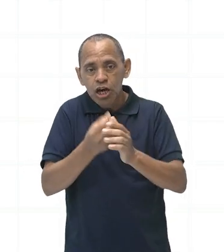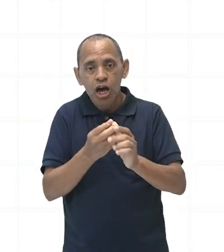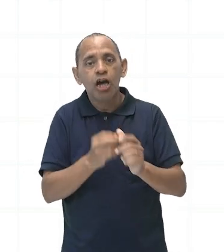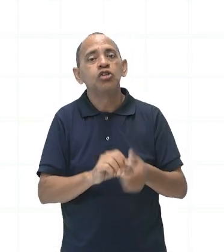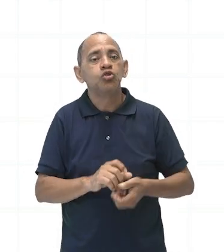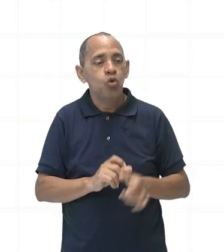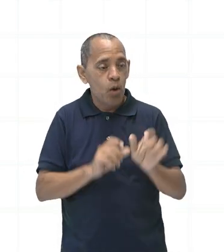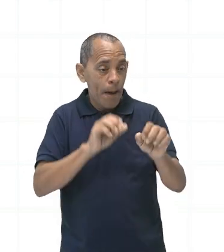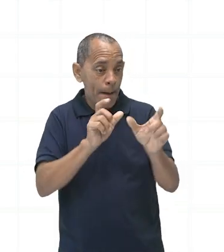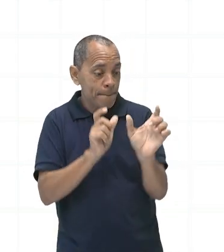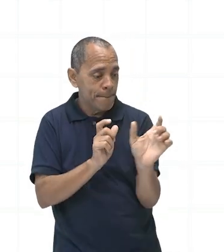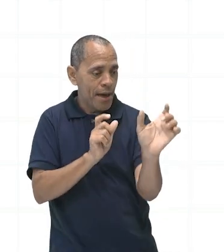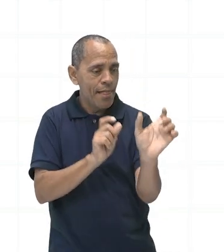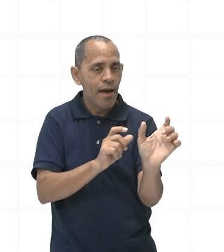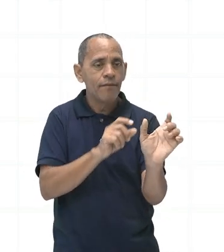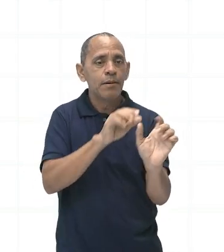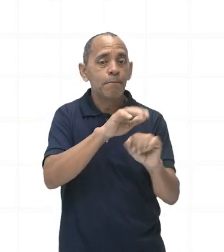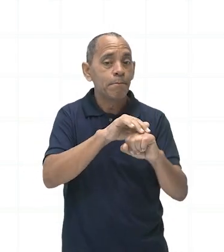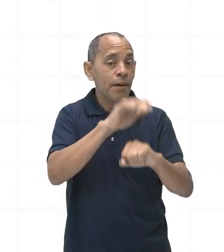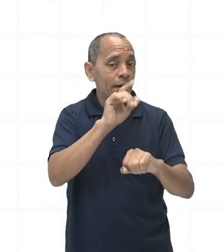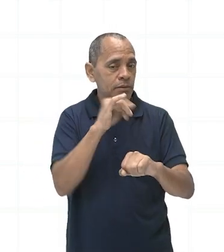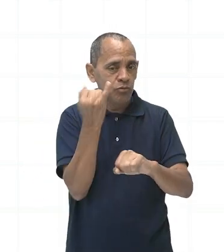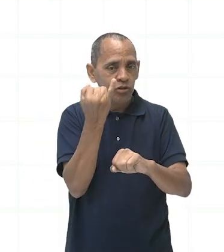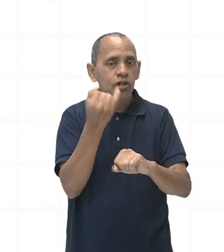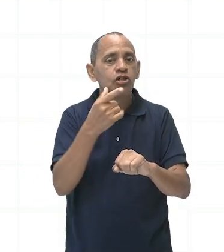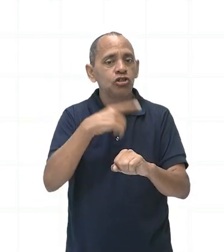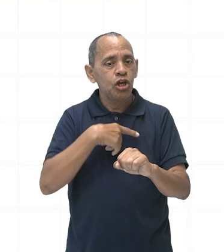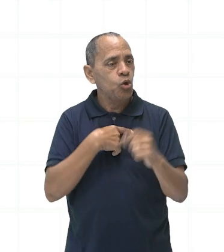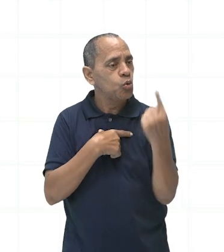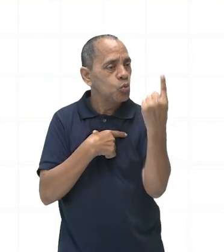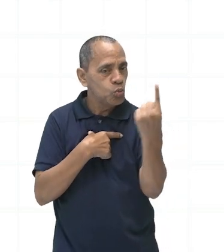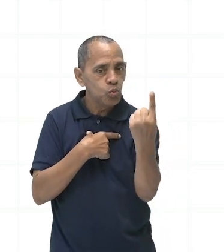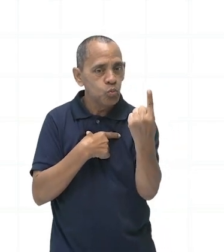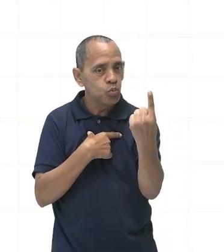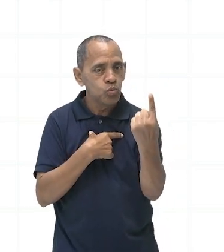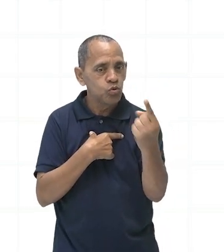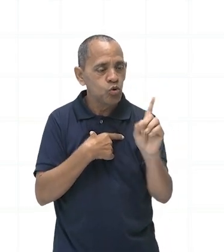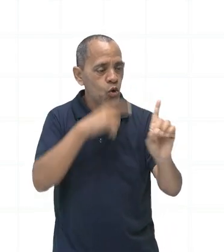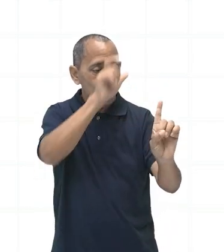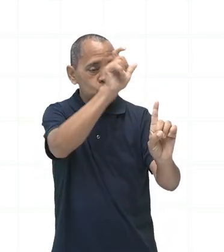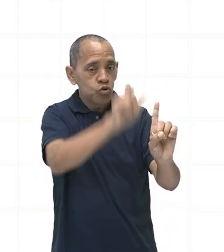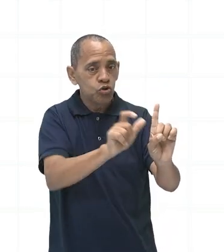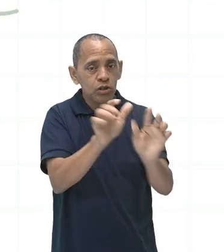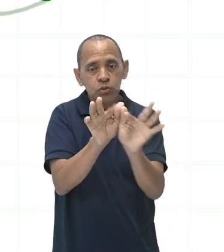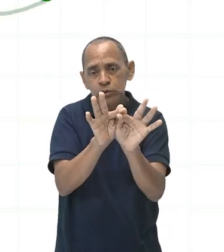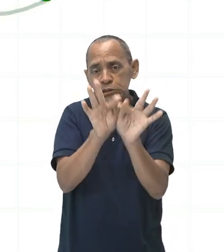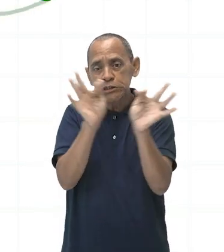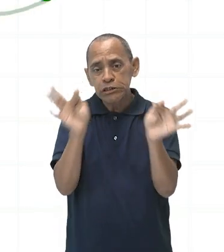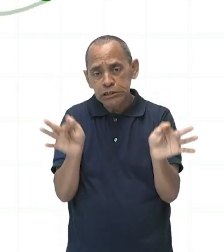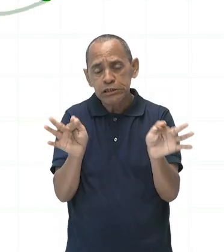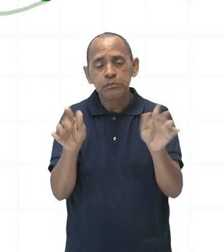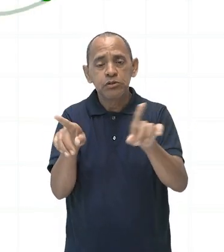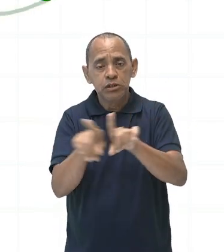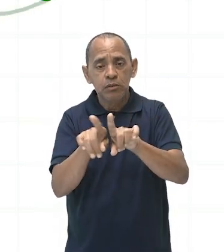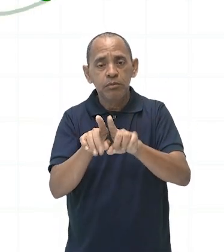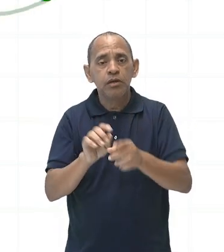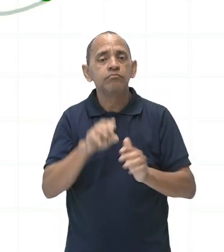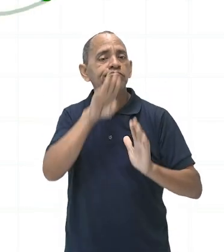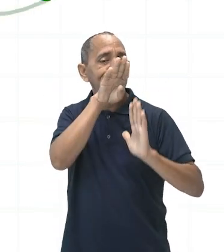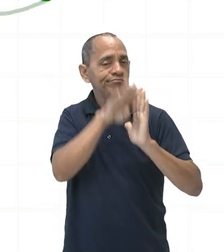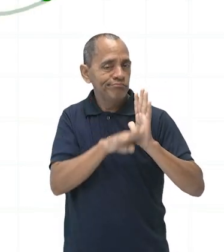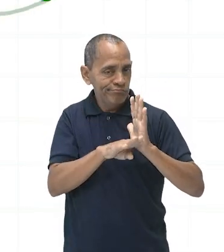tenho? Apenas um núcleo. Então, eu já sei que o meu sujeito será do tipo simples, é a